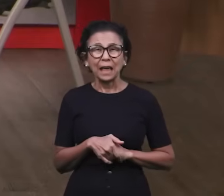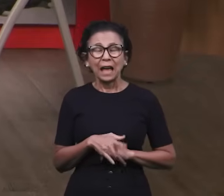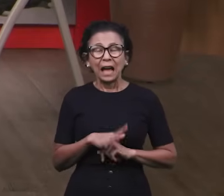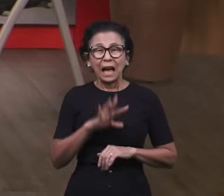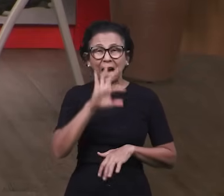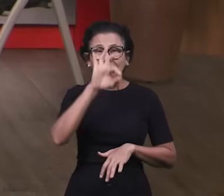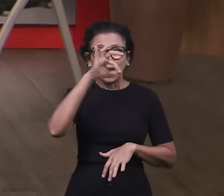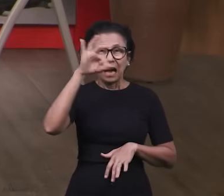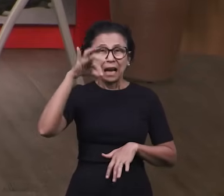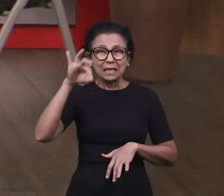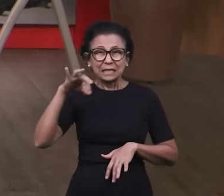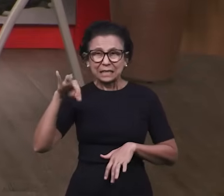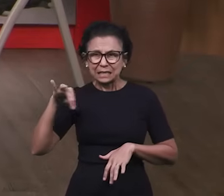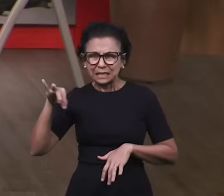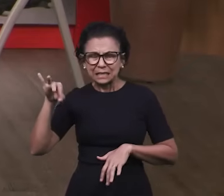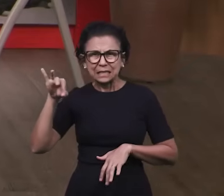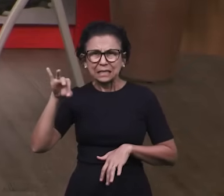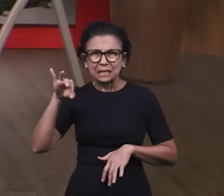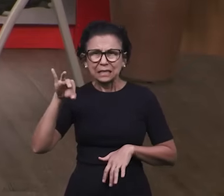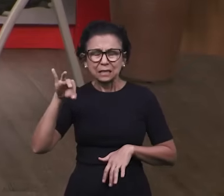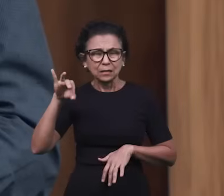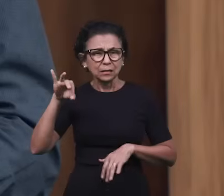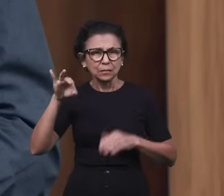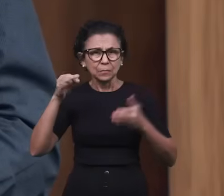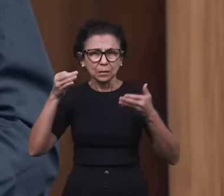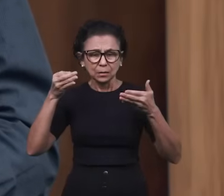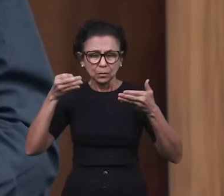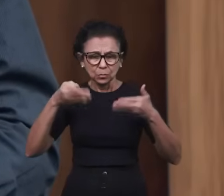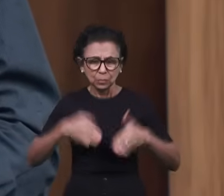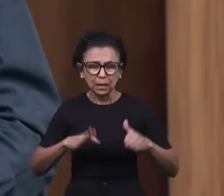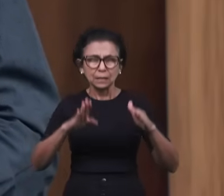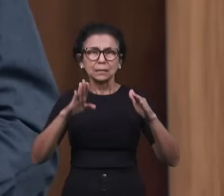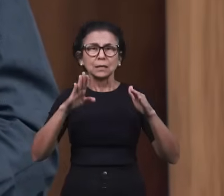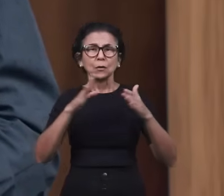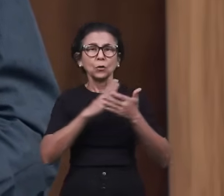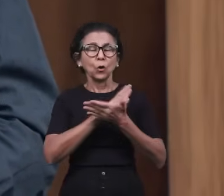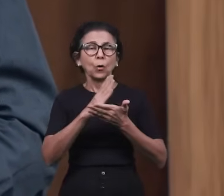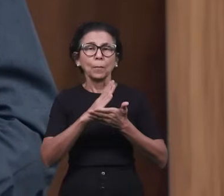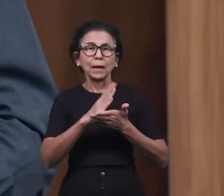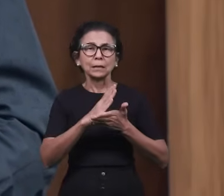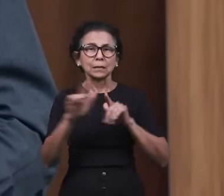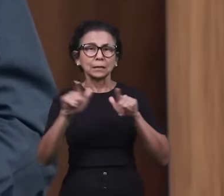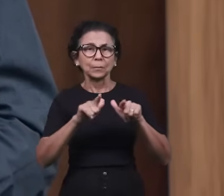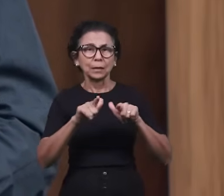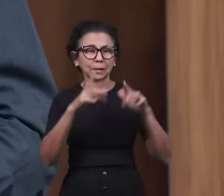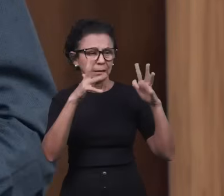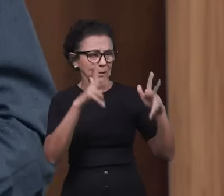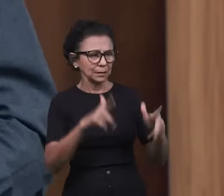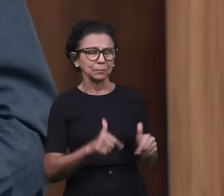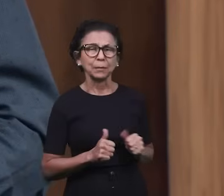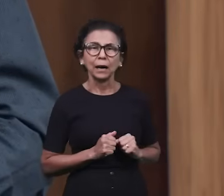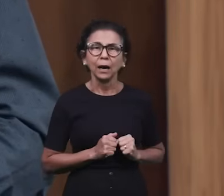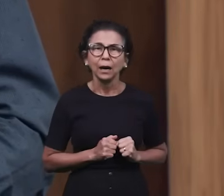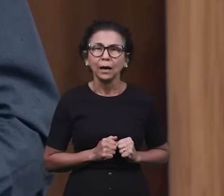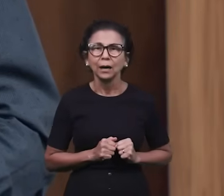nada. Essa abelha, ela não saiu para fora ainda, né? Ela